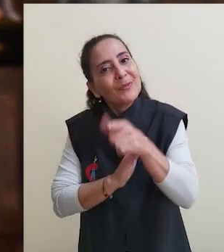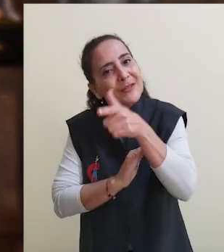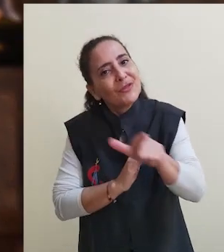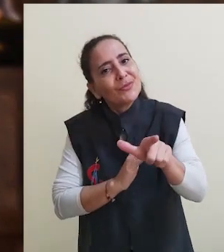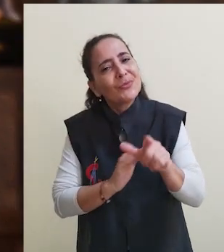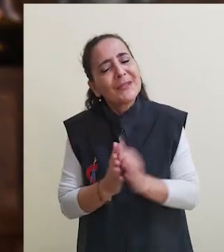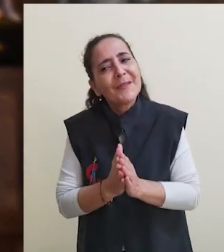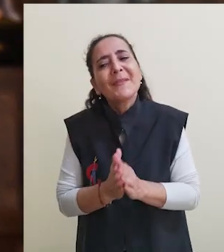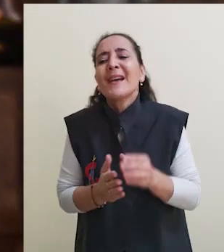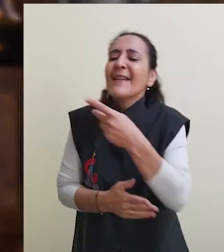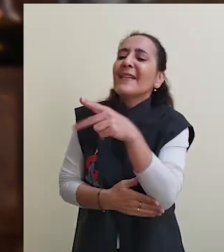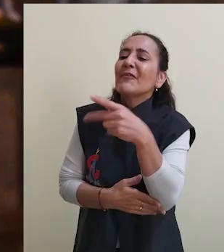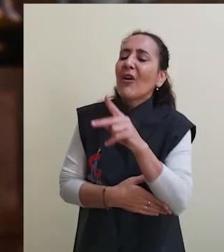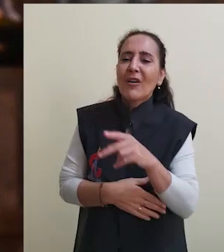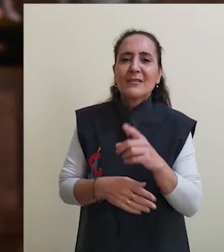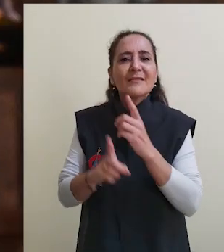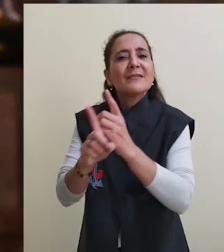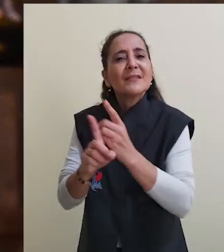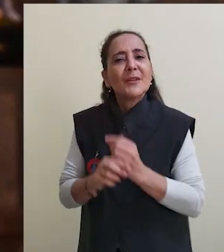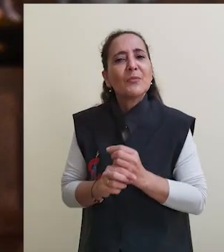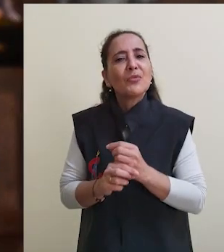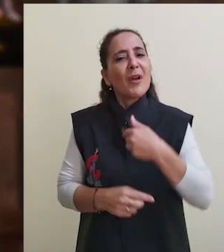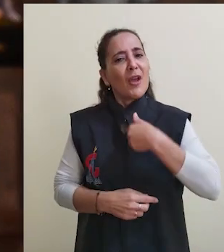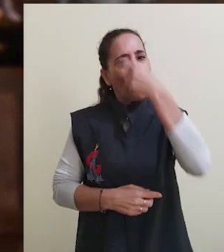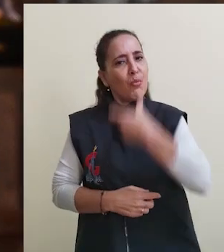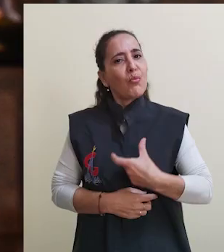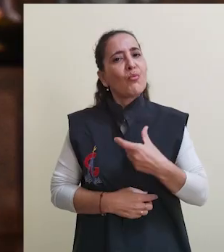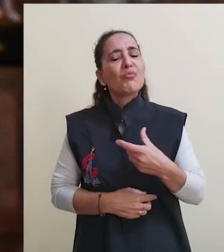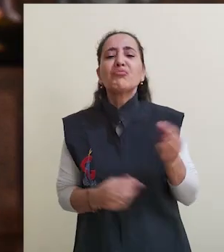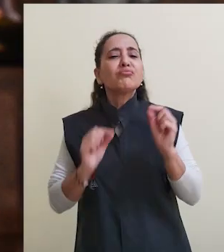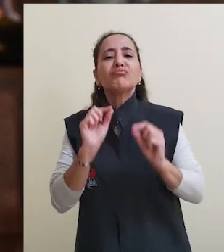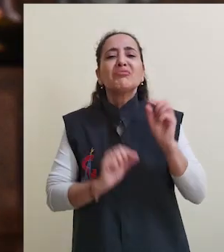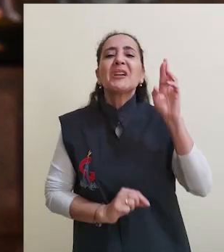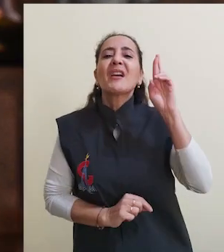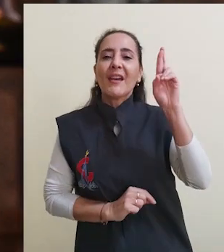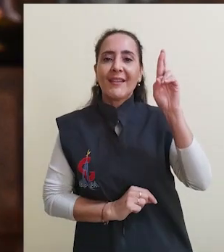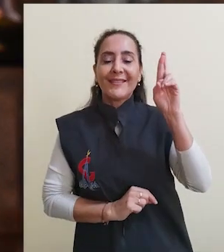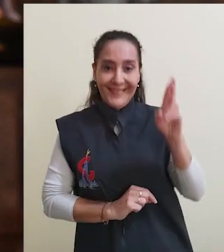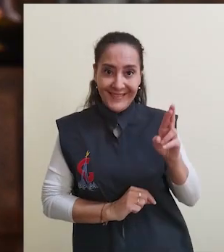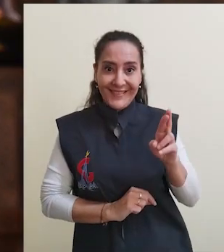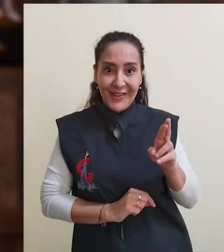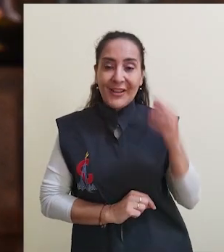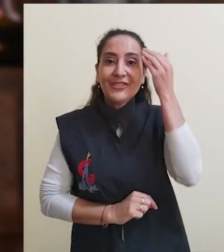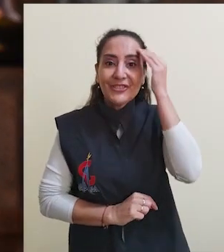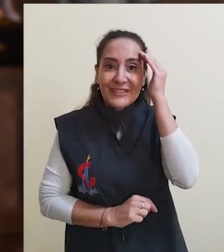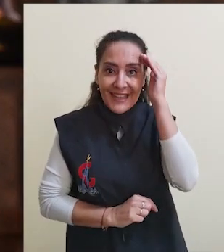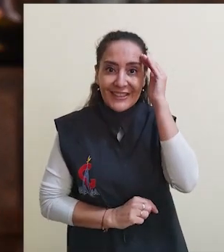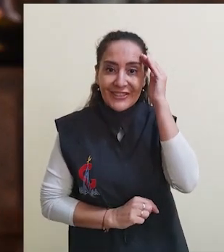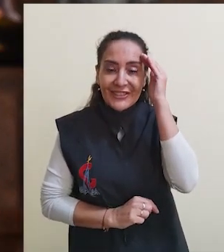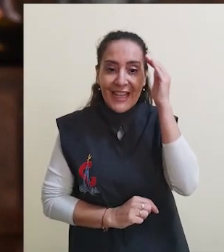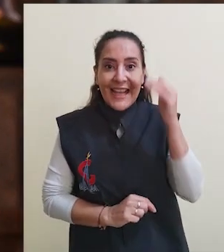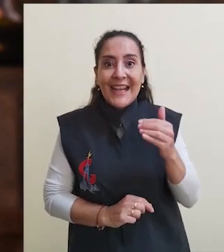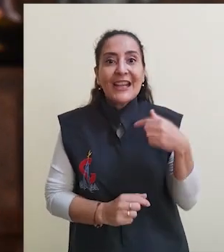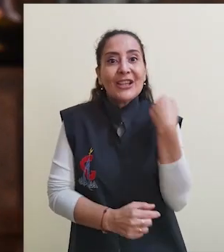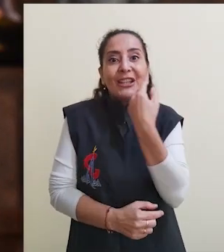pergunta: Mas ok, e vós, vocês? Quem vocês dizem que eu sou? Portanto, aqui a gente já entende que o discípulo precisa ter uma resposta diferente